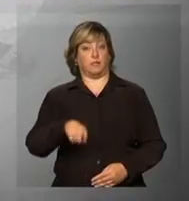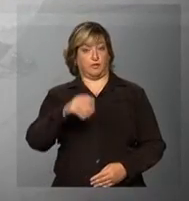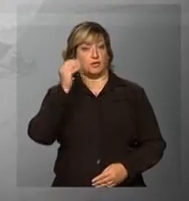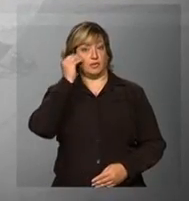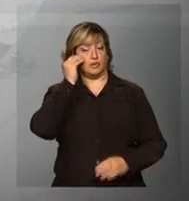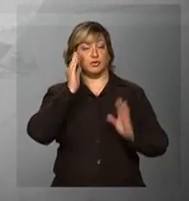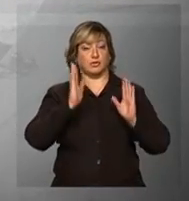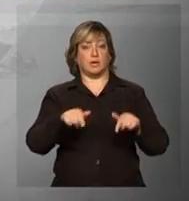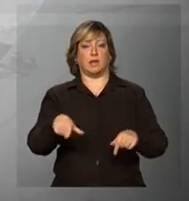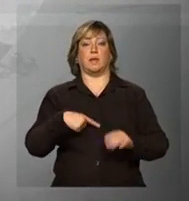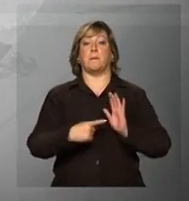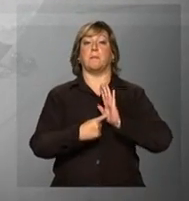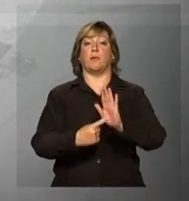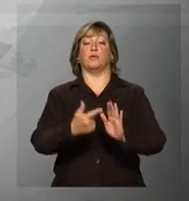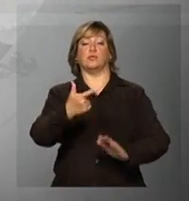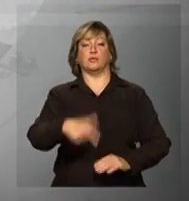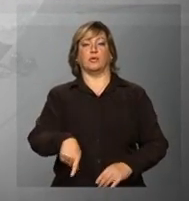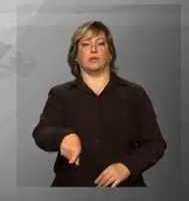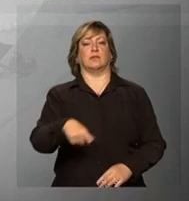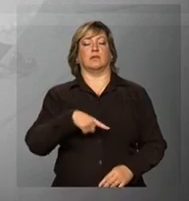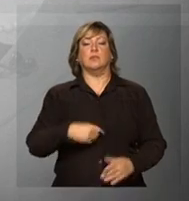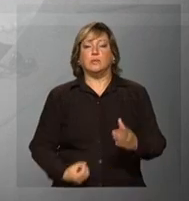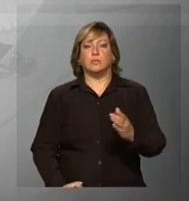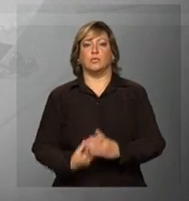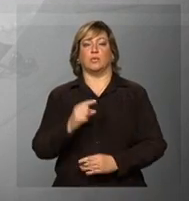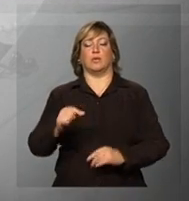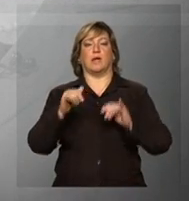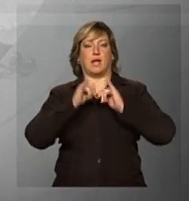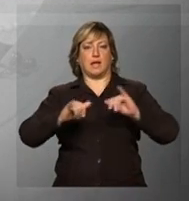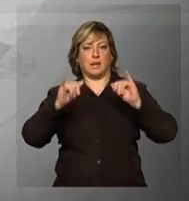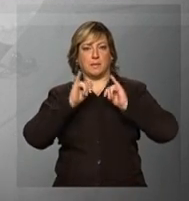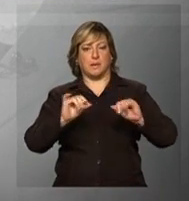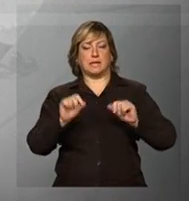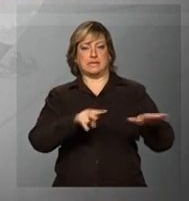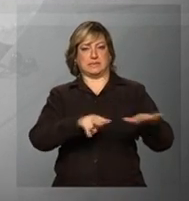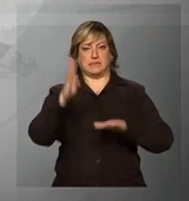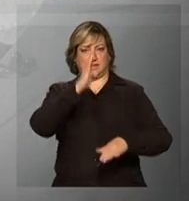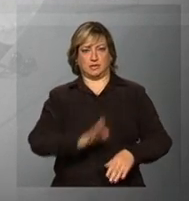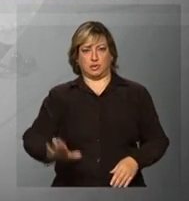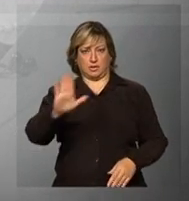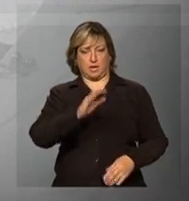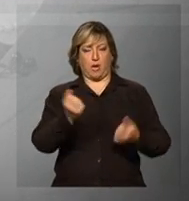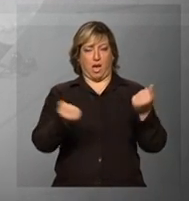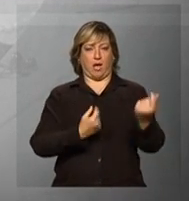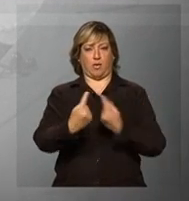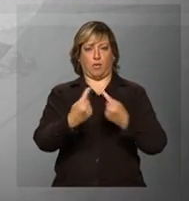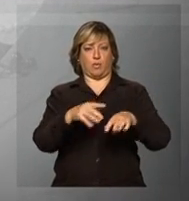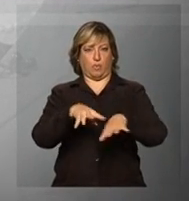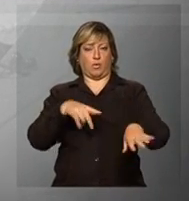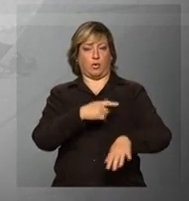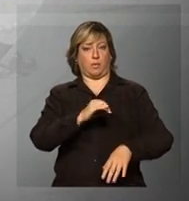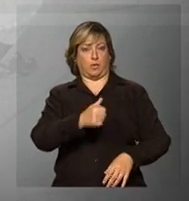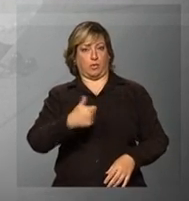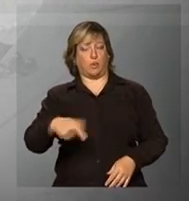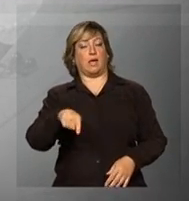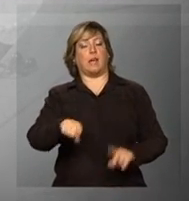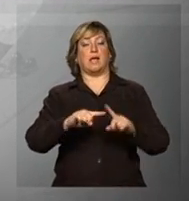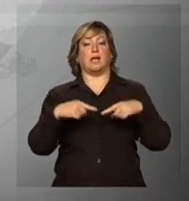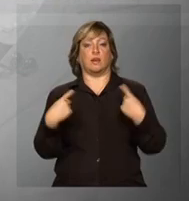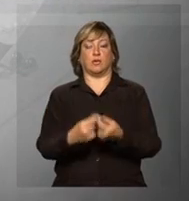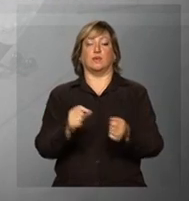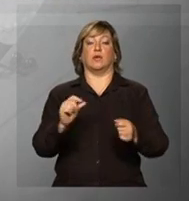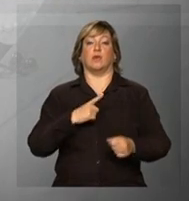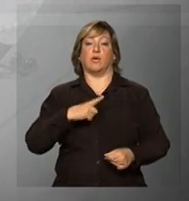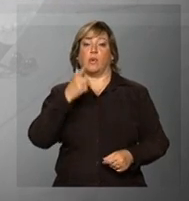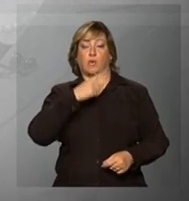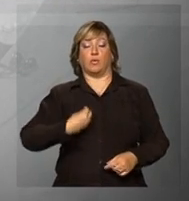Você assistiu à reapresentação do lançamento da campanha da Semana Nacional do Trânsito 2012. A solenidade